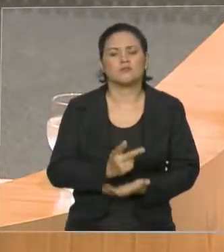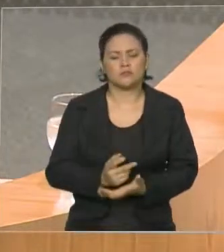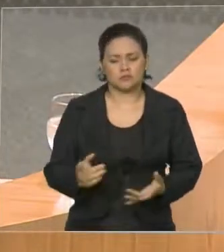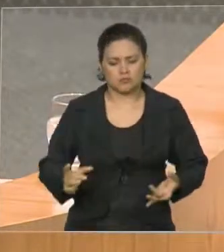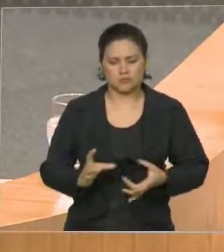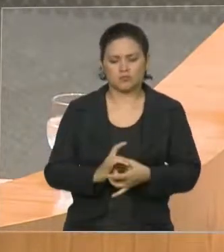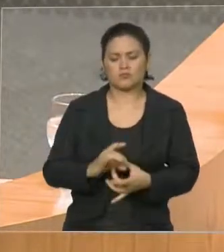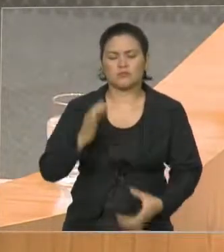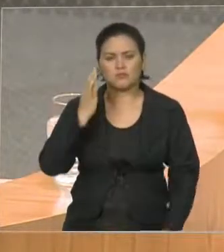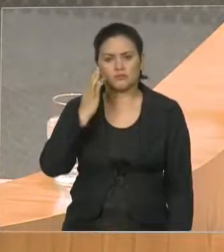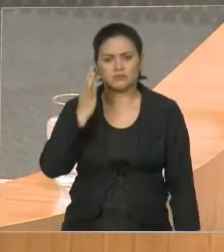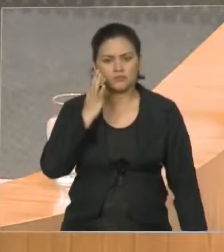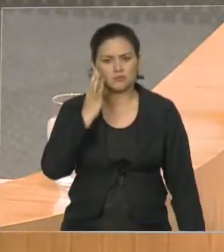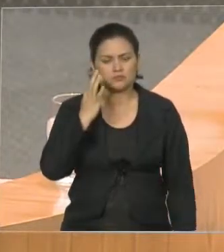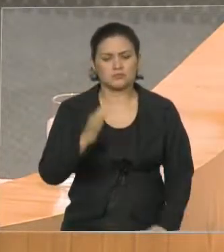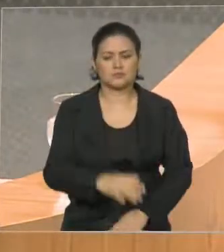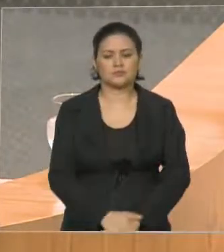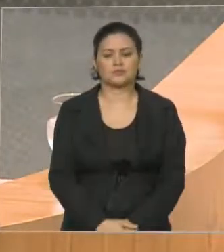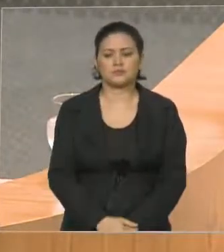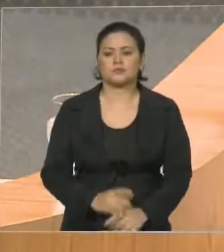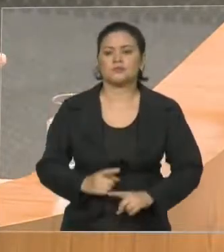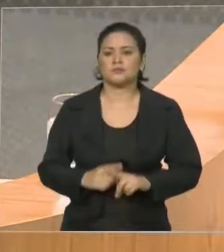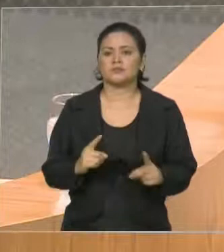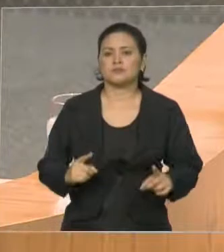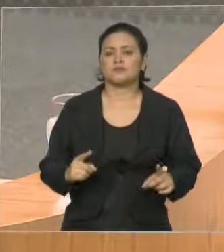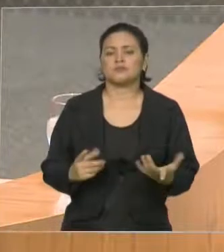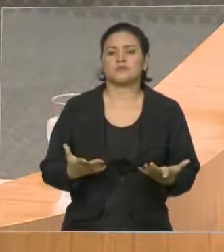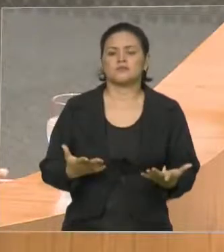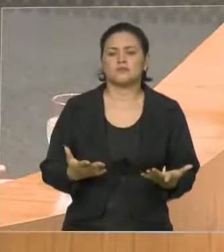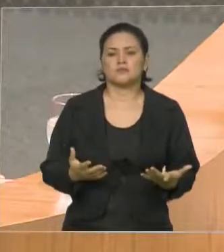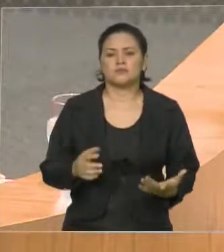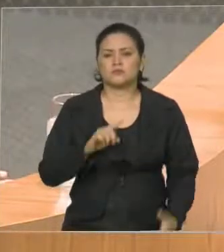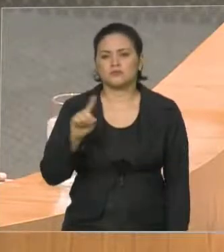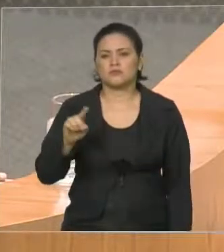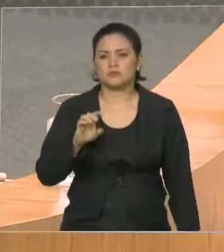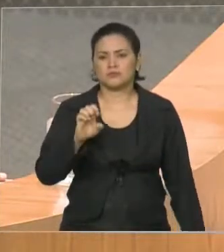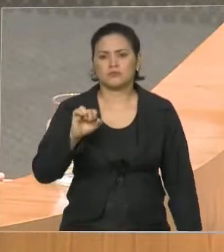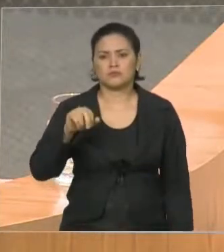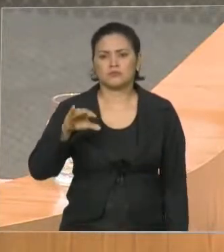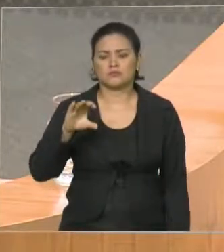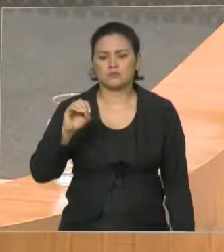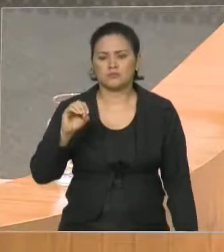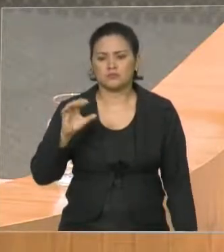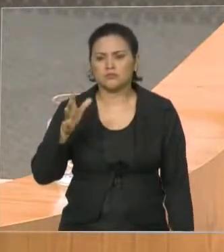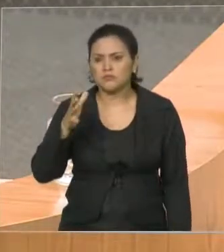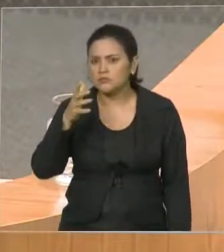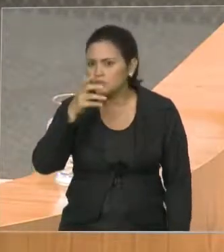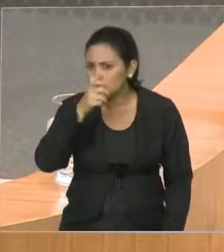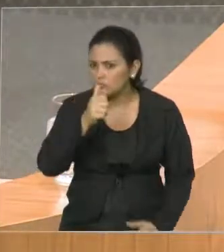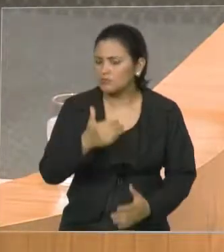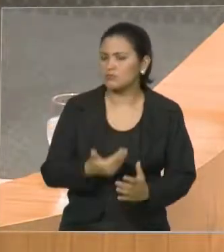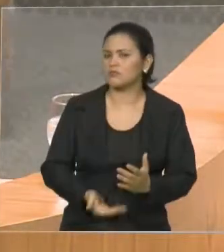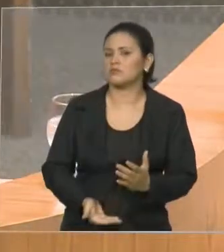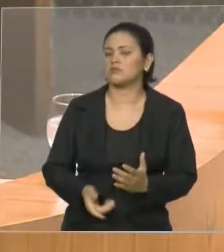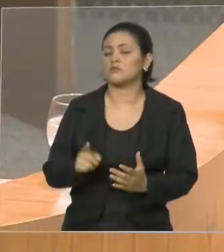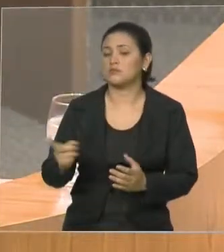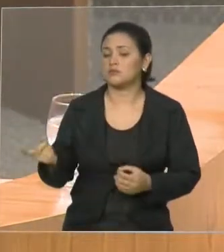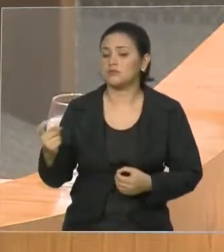Dino. Mas o deputado Zé Inácio estava na degola. E o deputado Zé Inácio só voltou para esta